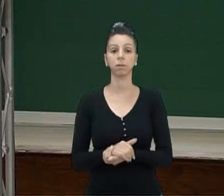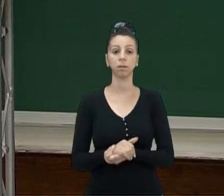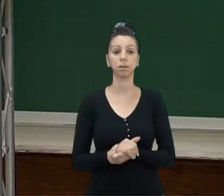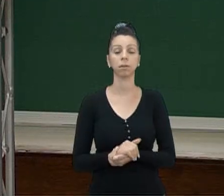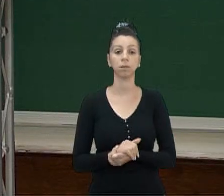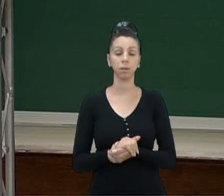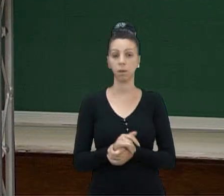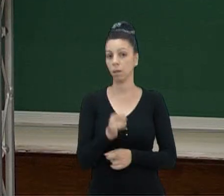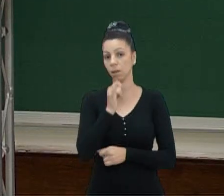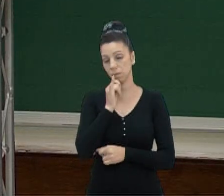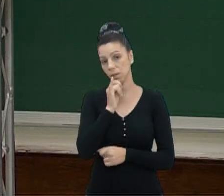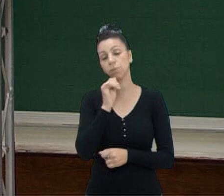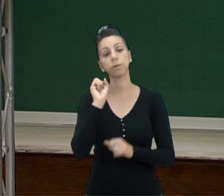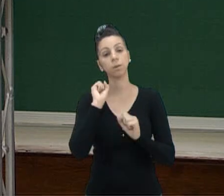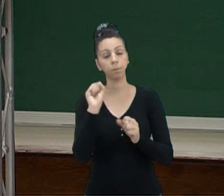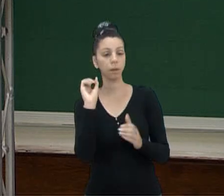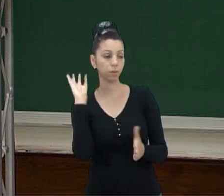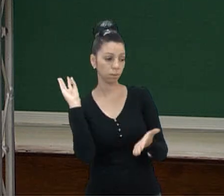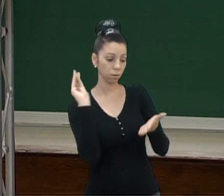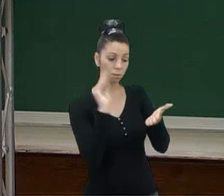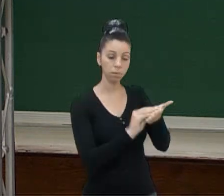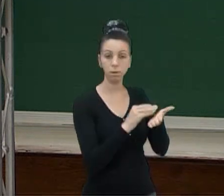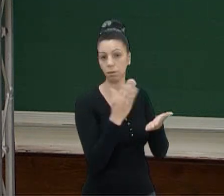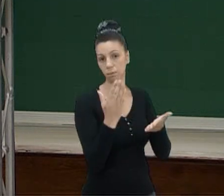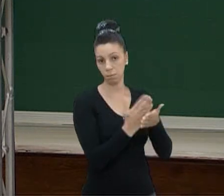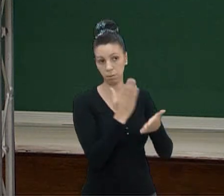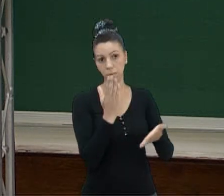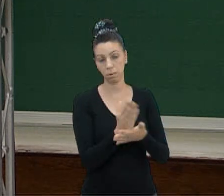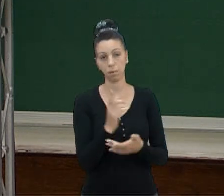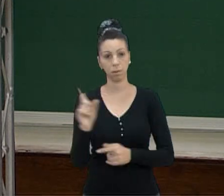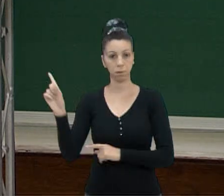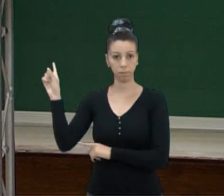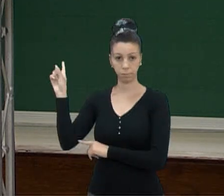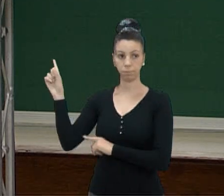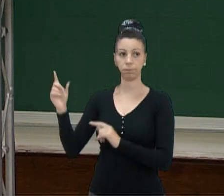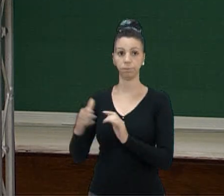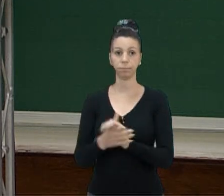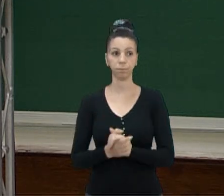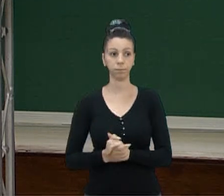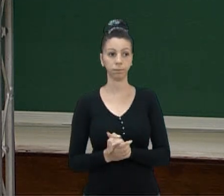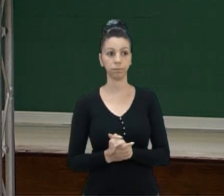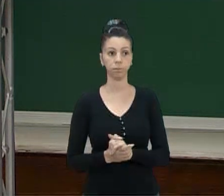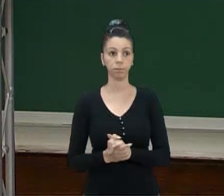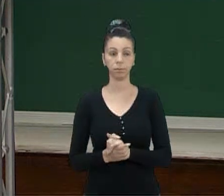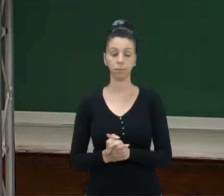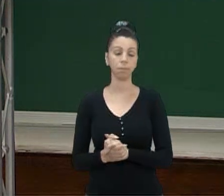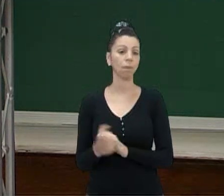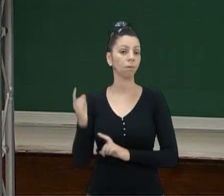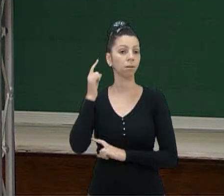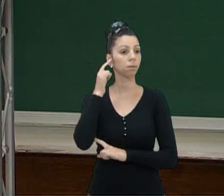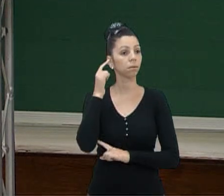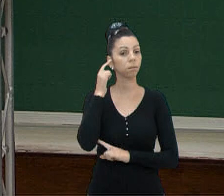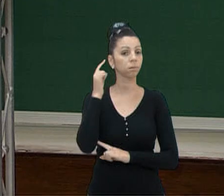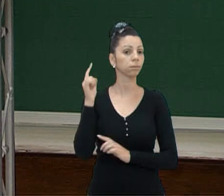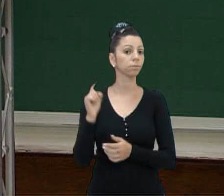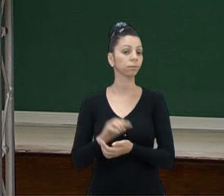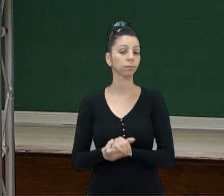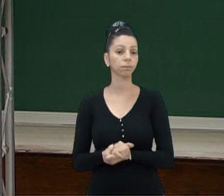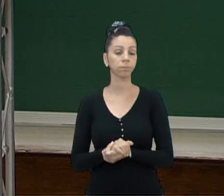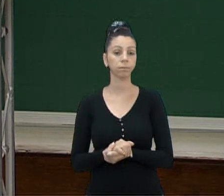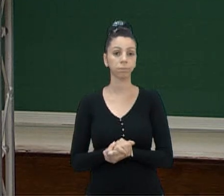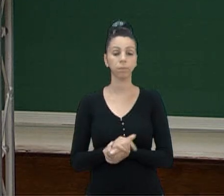ser exemplos que vocês podem ter escrito aí no caderno de vocês na resposta, certo? E aí, se a gente pensar na questão